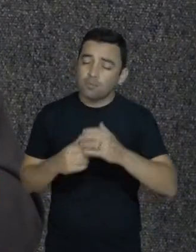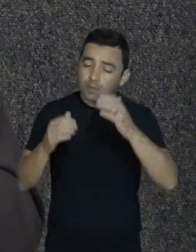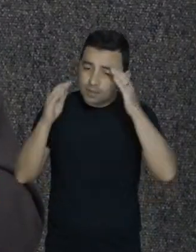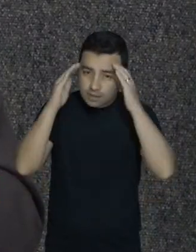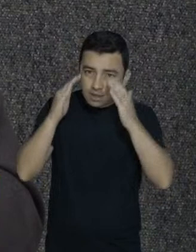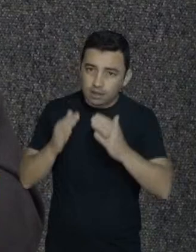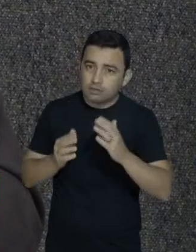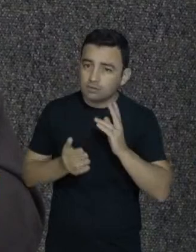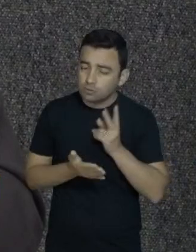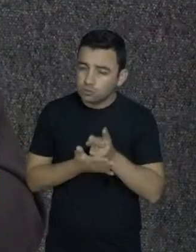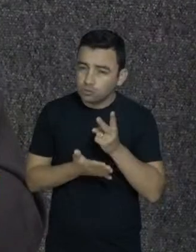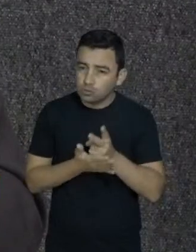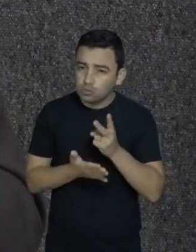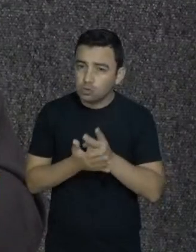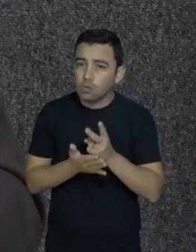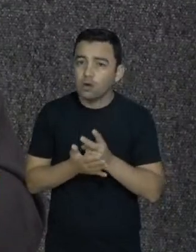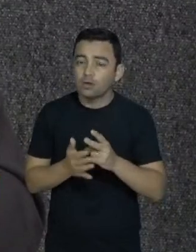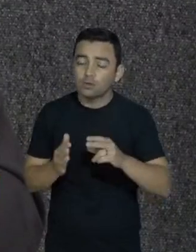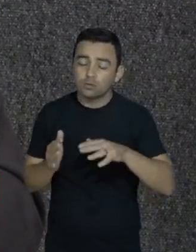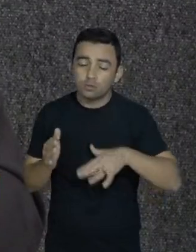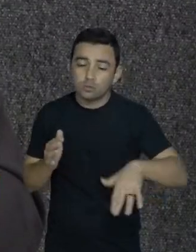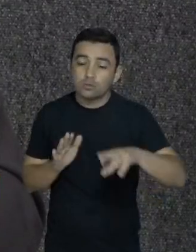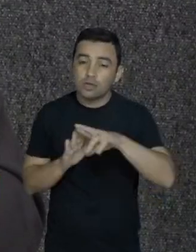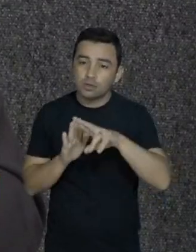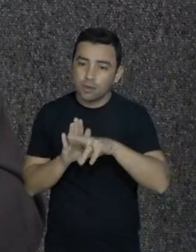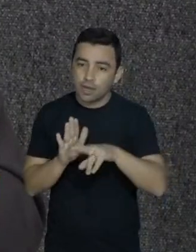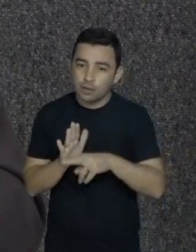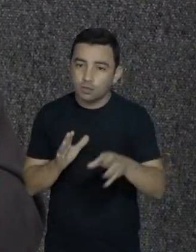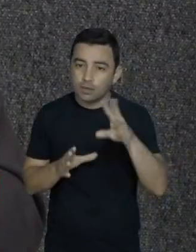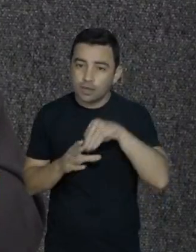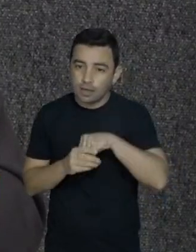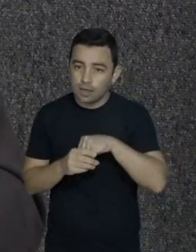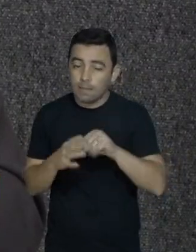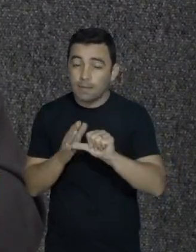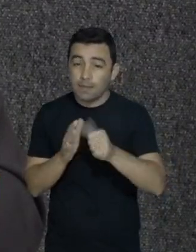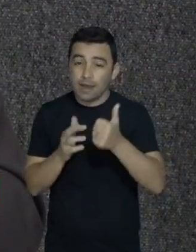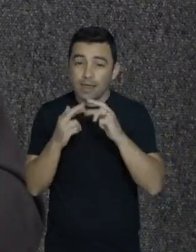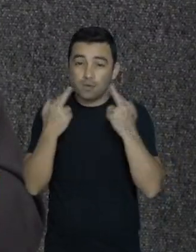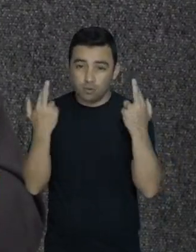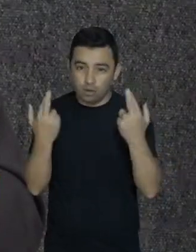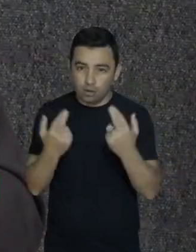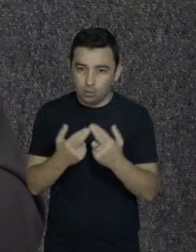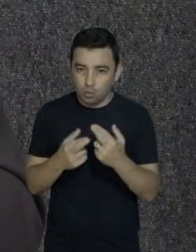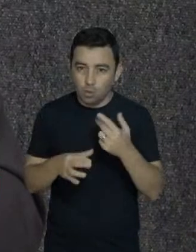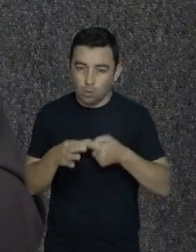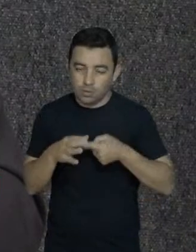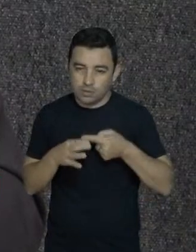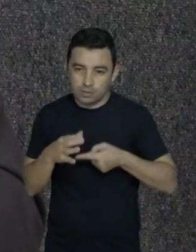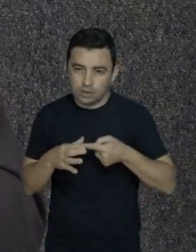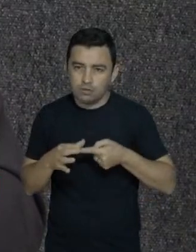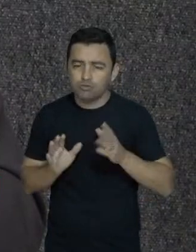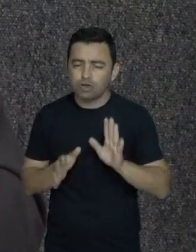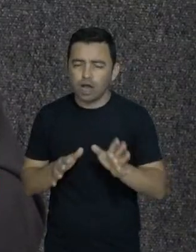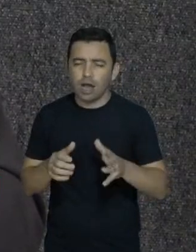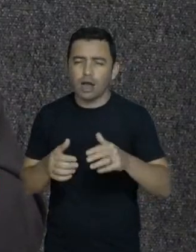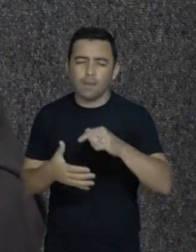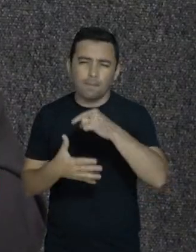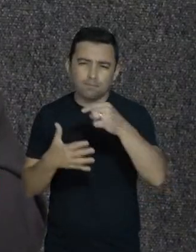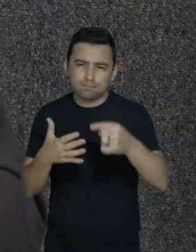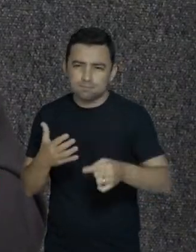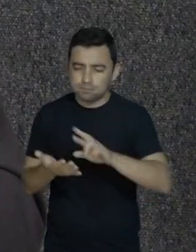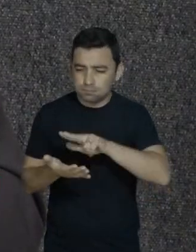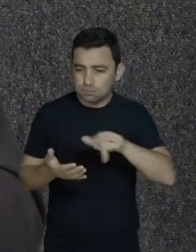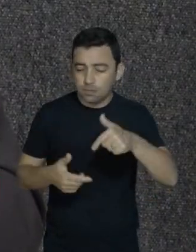nosso Regimento Interno na primeira reunião a comissão fez o levantamento de pautas que pretendemos trabalhar neste ano